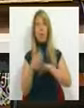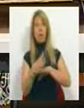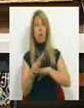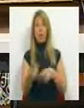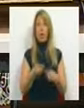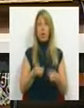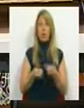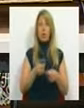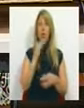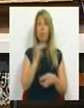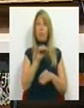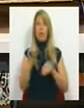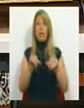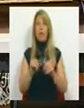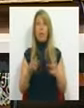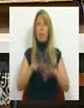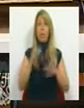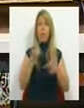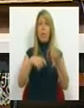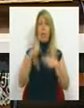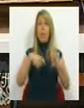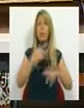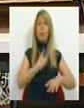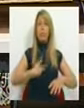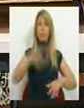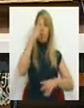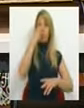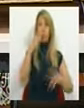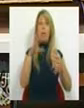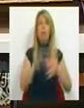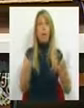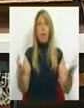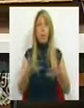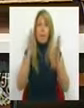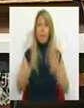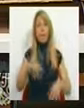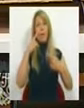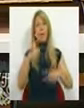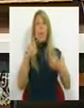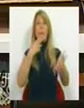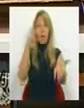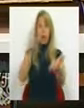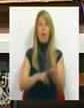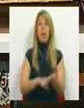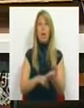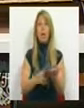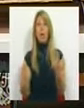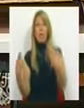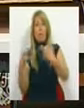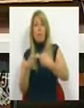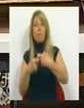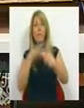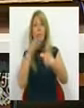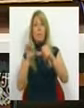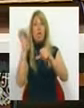do território das lojas históricas. E, portanto, era necessário fabricar uma realidade para que essa realidade coubesse no discurso das